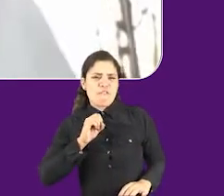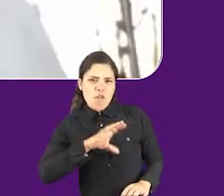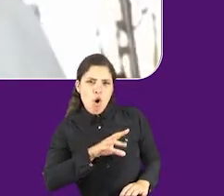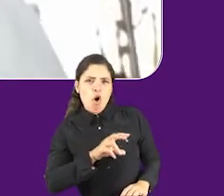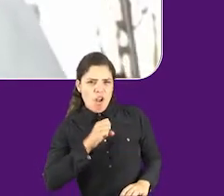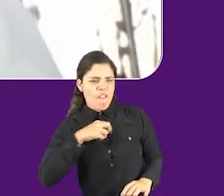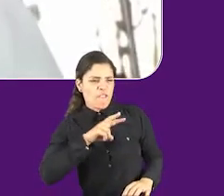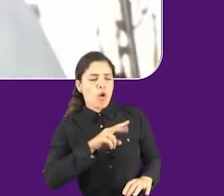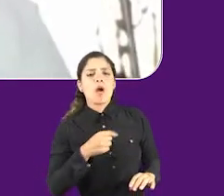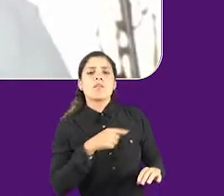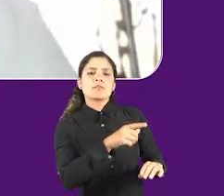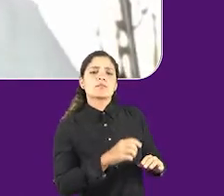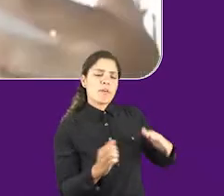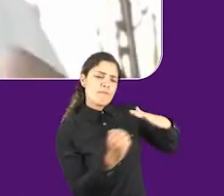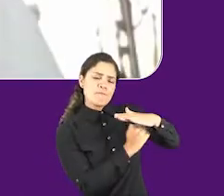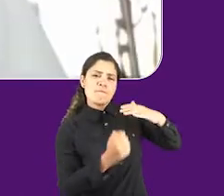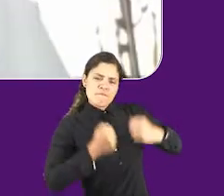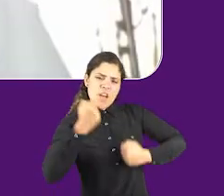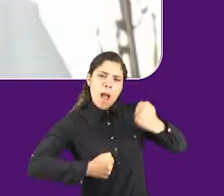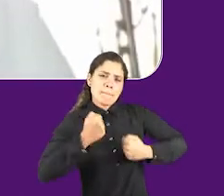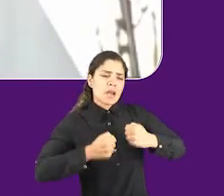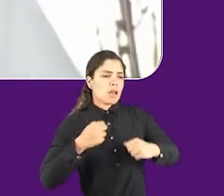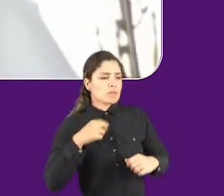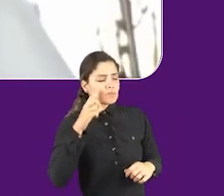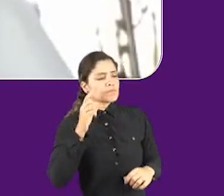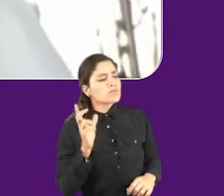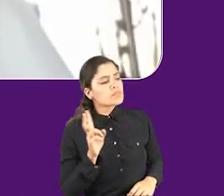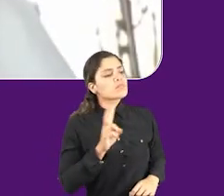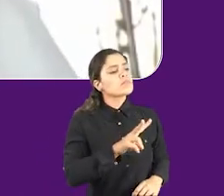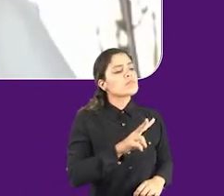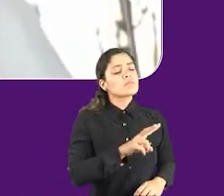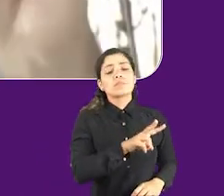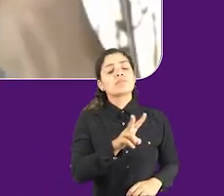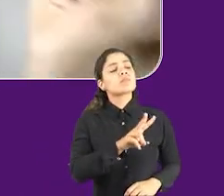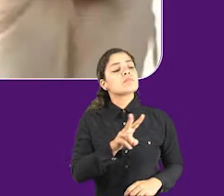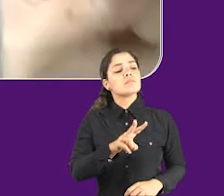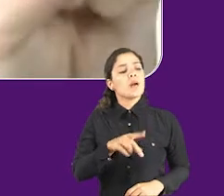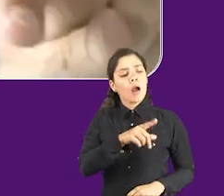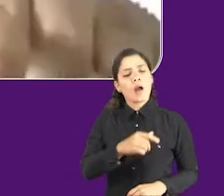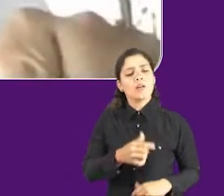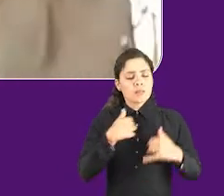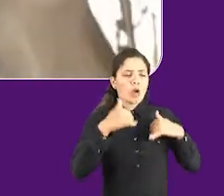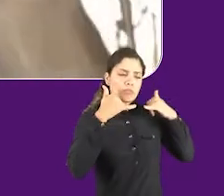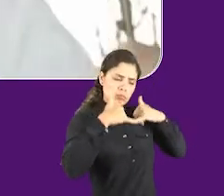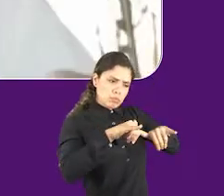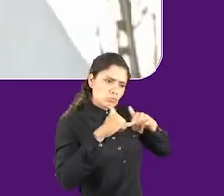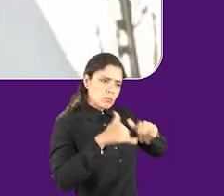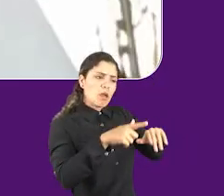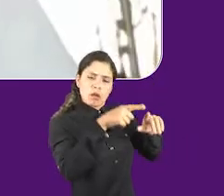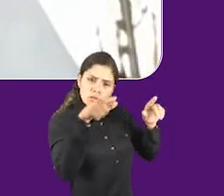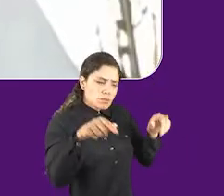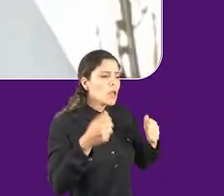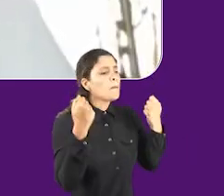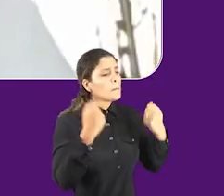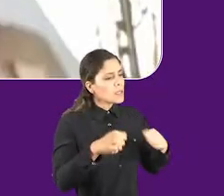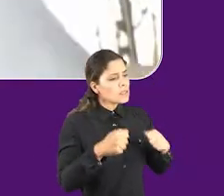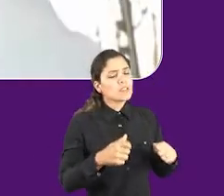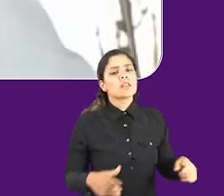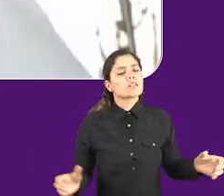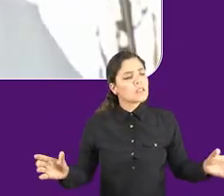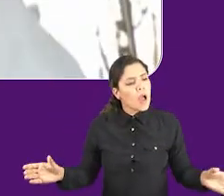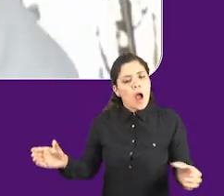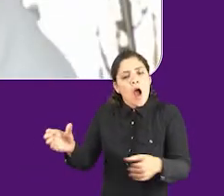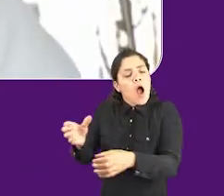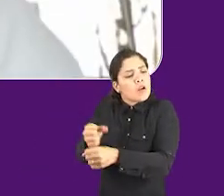falo e compartilhou informações me responda as perguntas sim e nesse dia mesmo e naquele dia ao